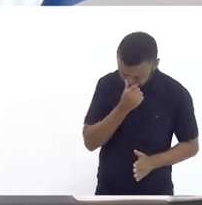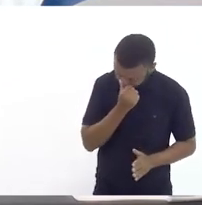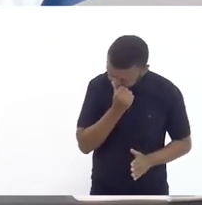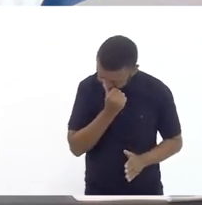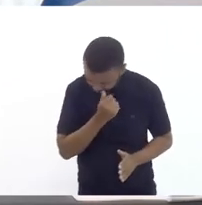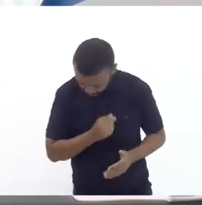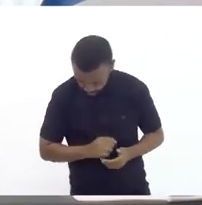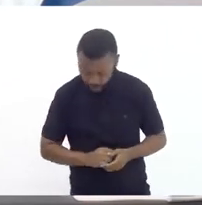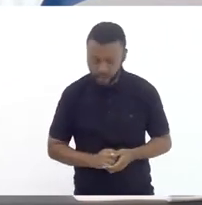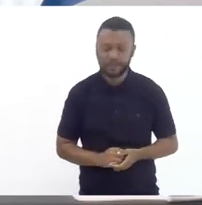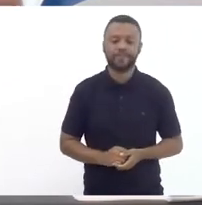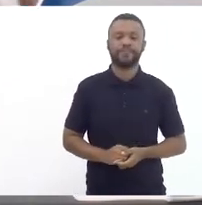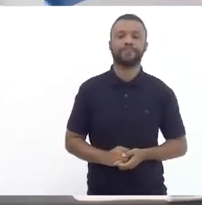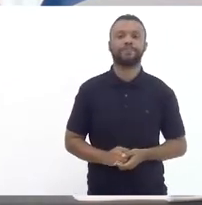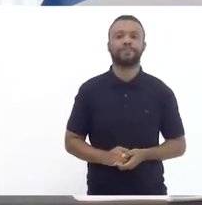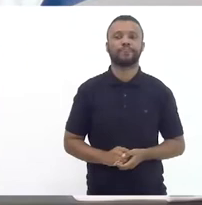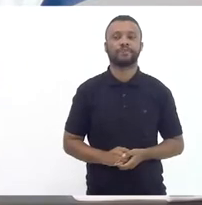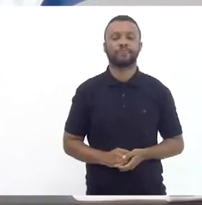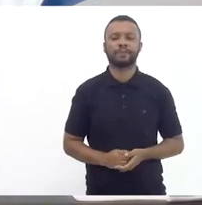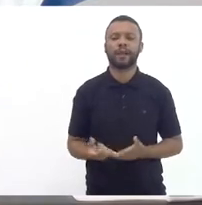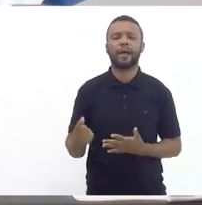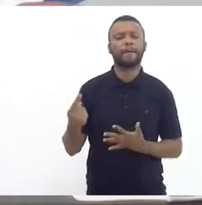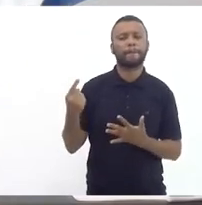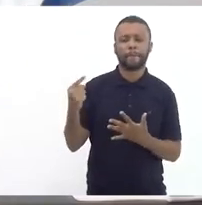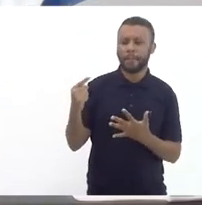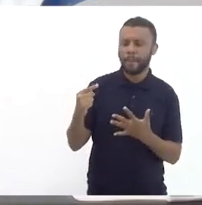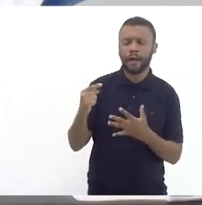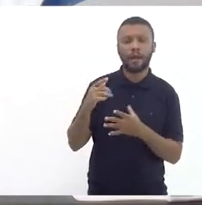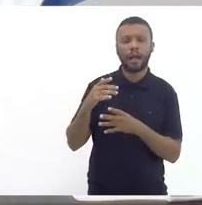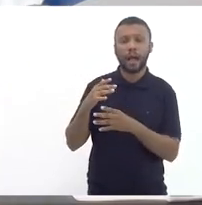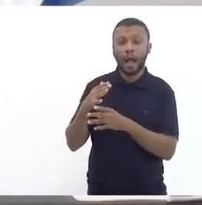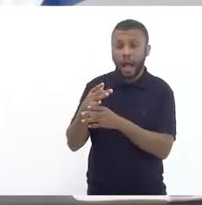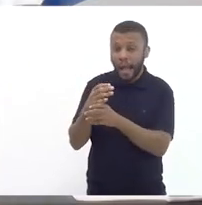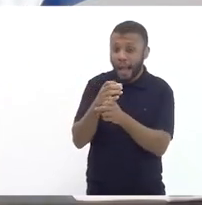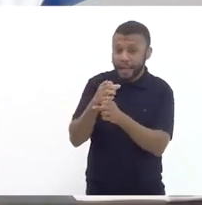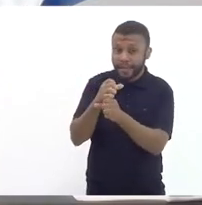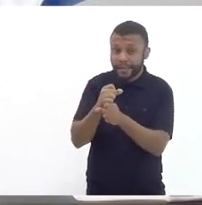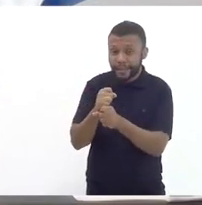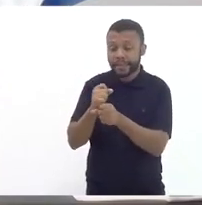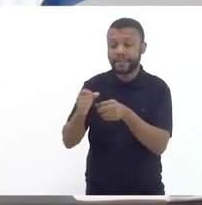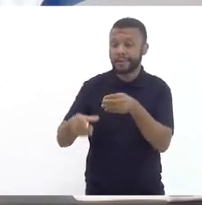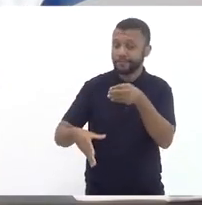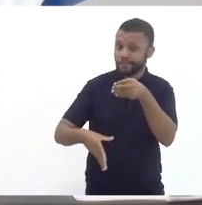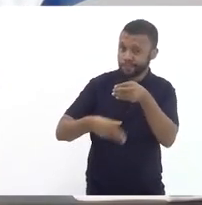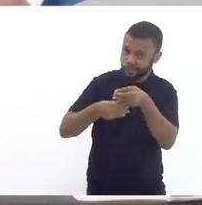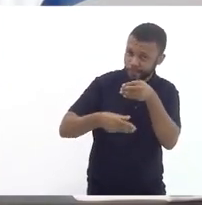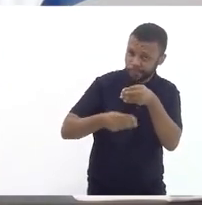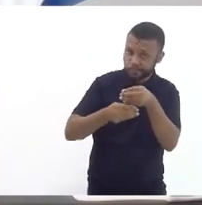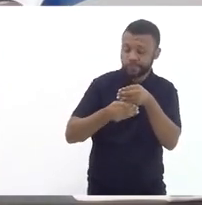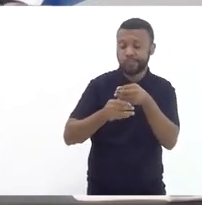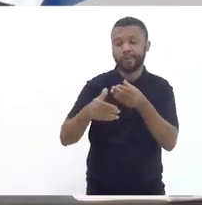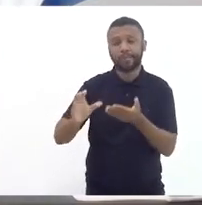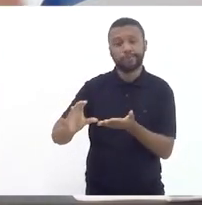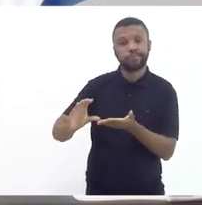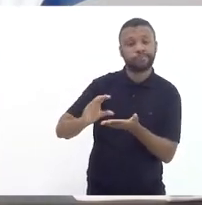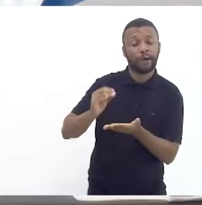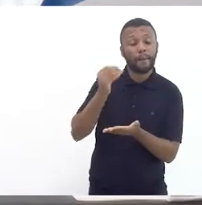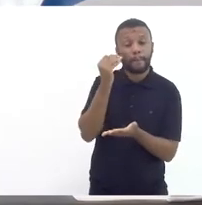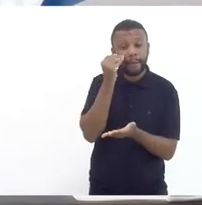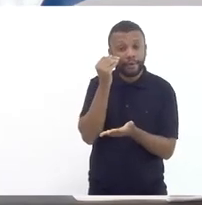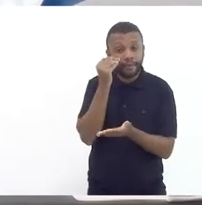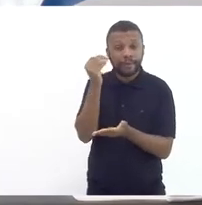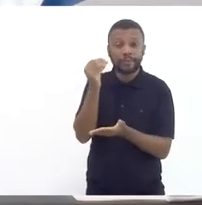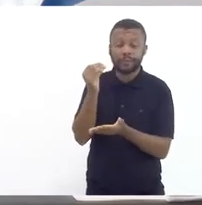o seguinte: as tais receitas alternativas, complementares, acessórias, enfim, previstas